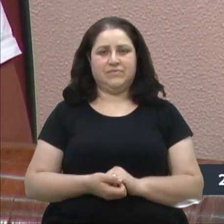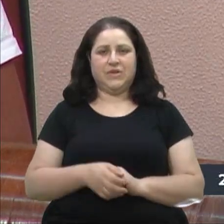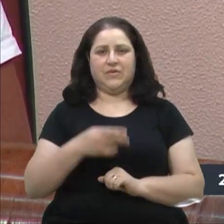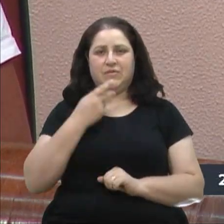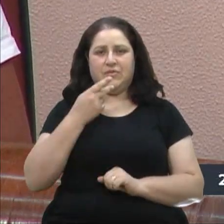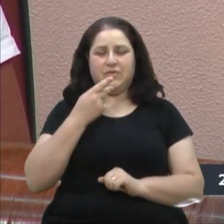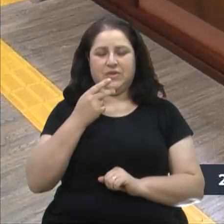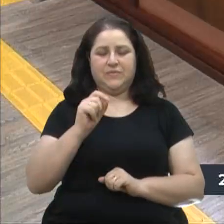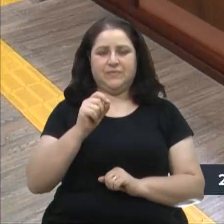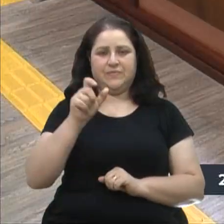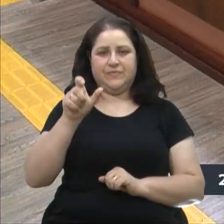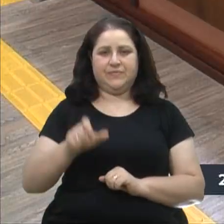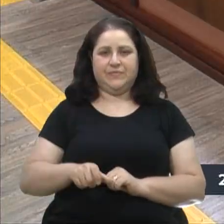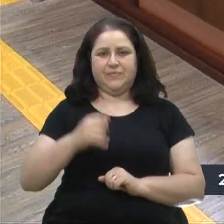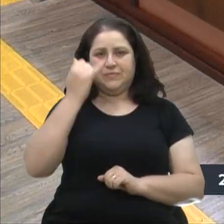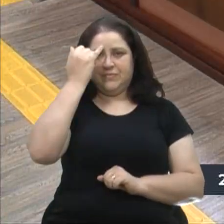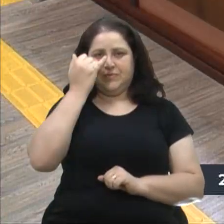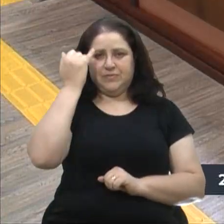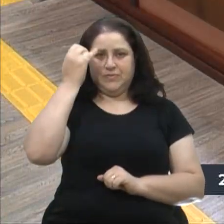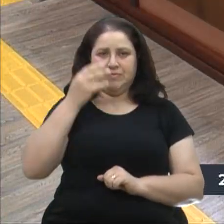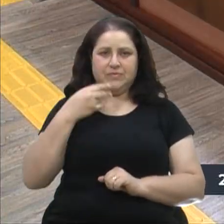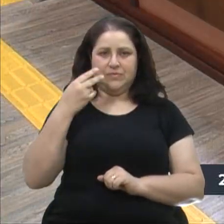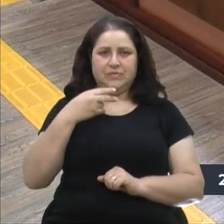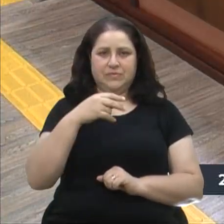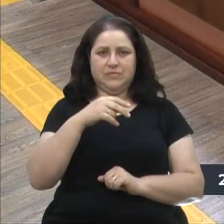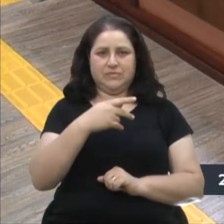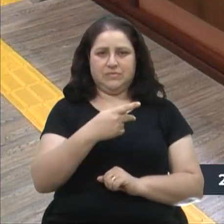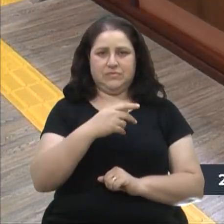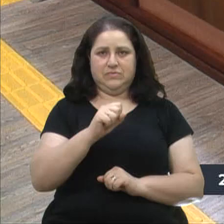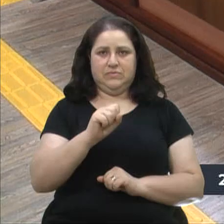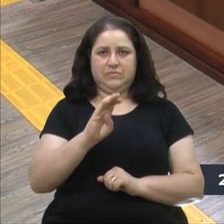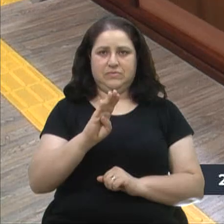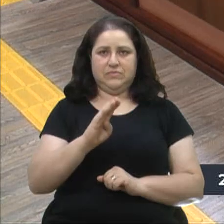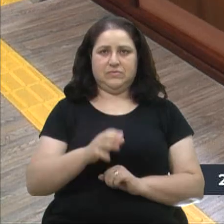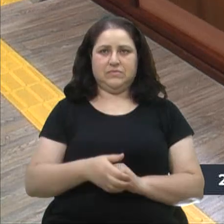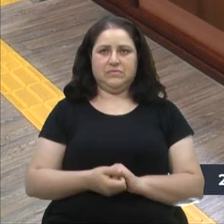Zé D'Ambros, PSB.